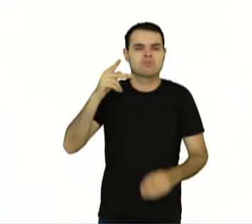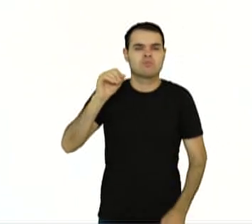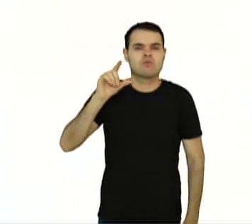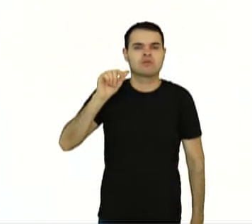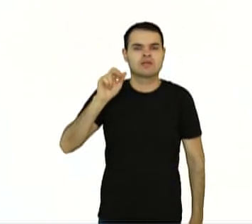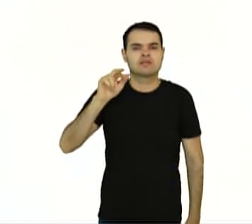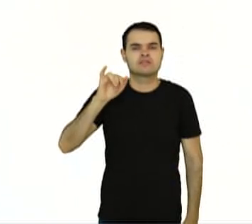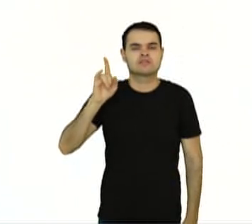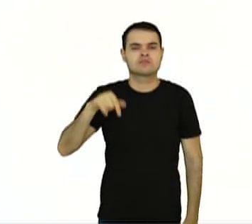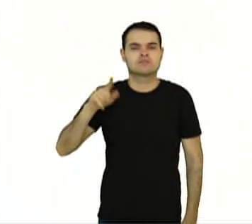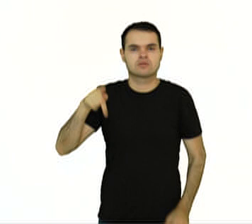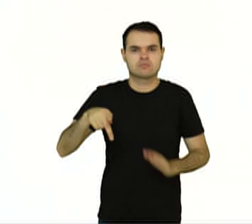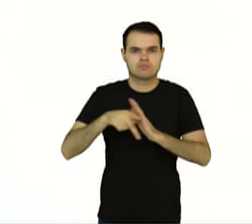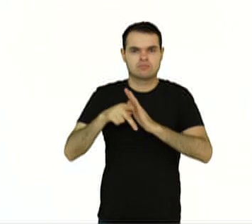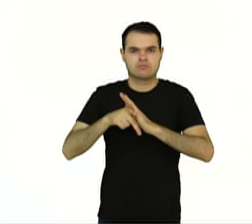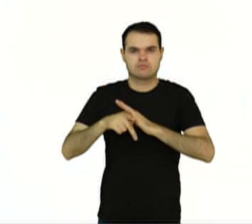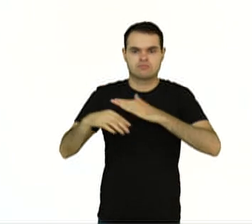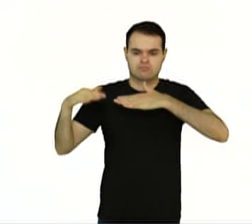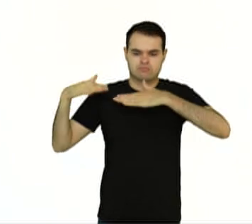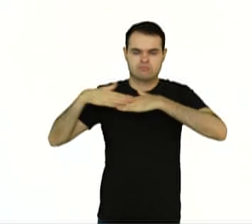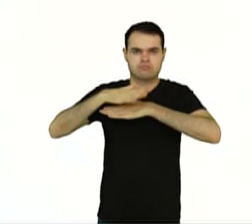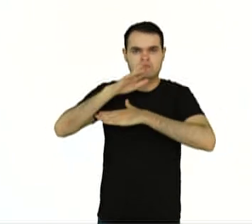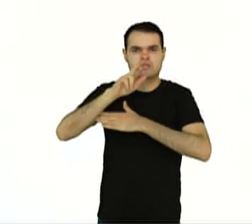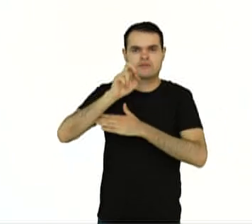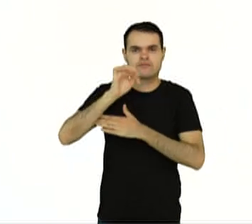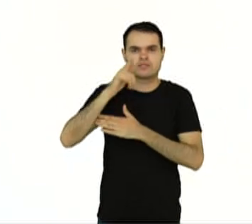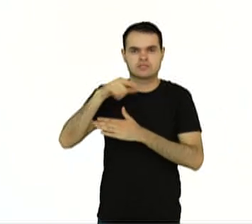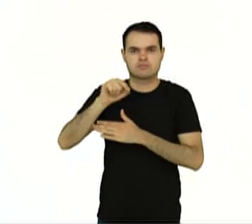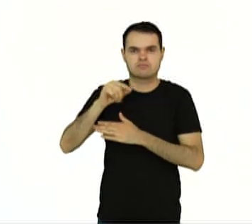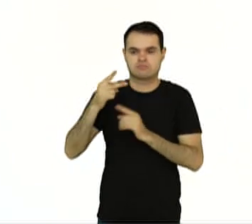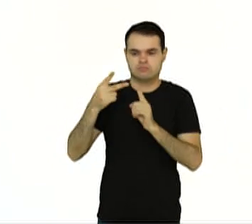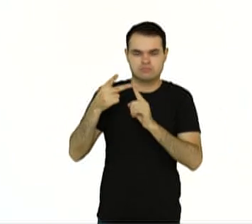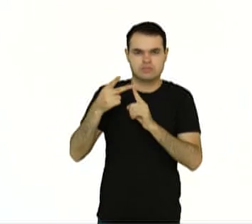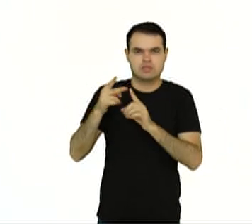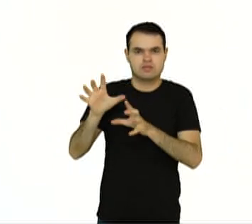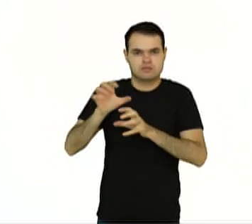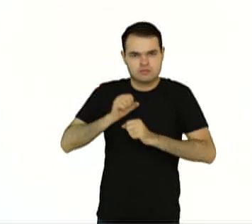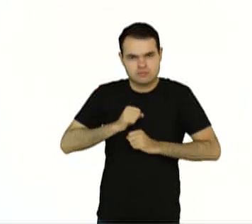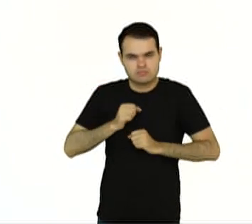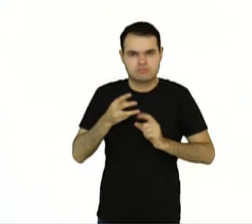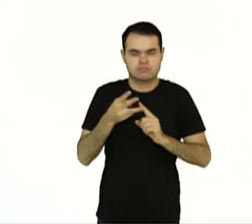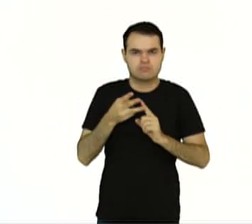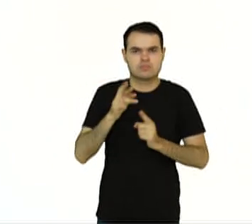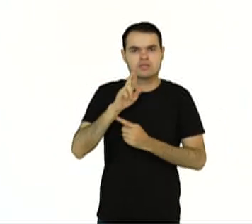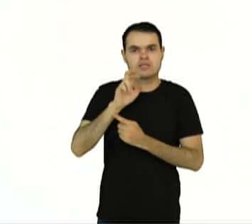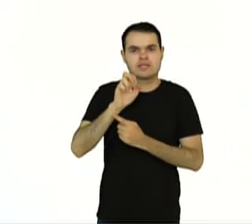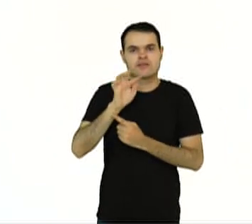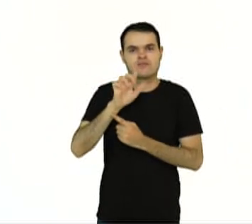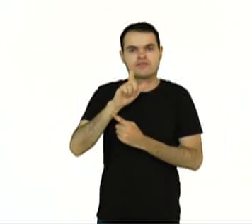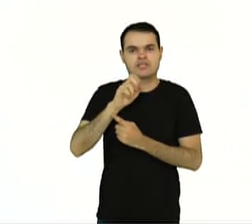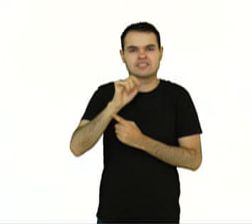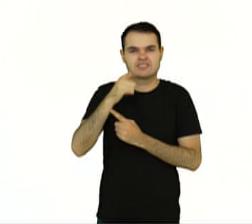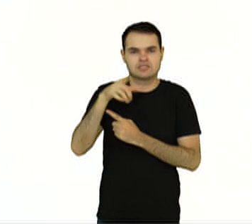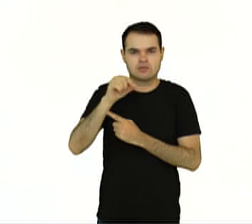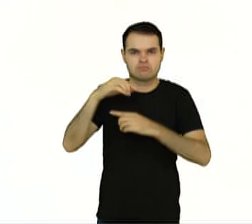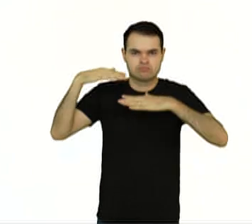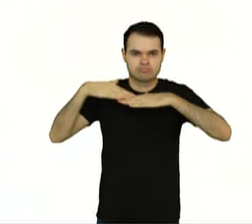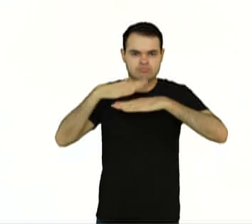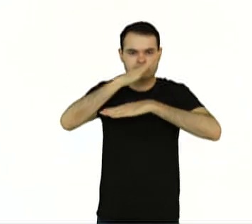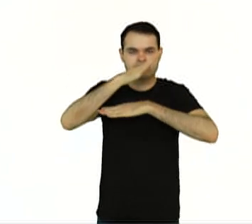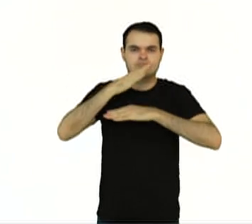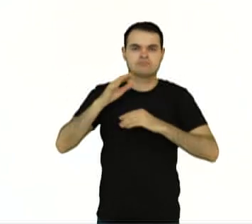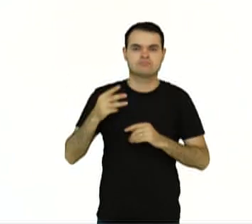Ali, refração. Na letra B, absorção. Na letra C, reflexão. Dando uma ênfase muito grande